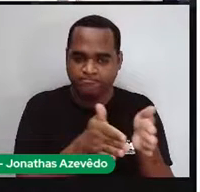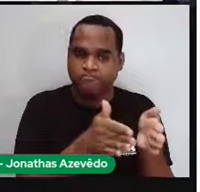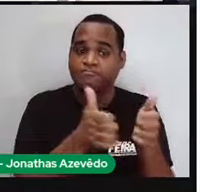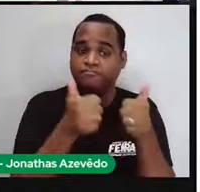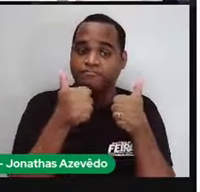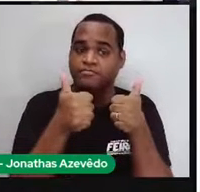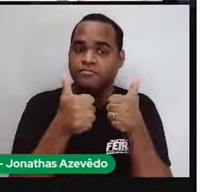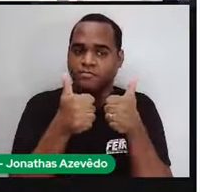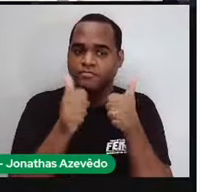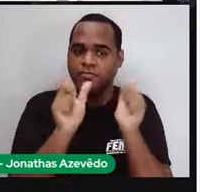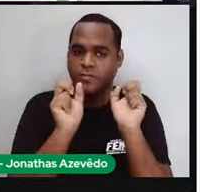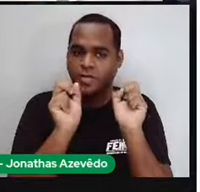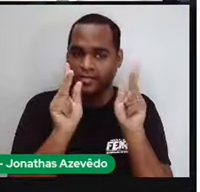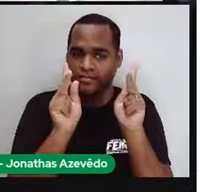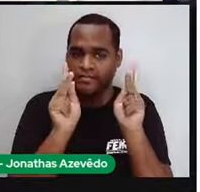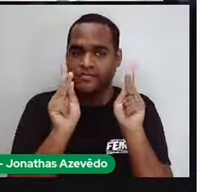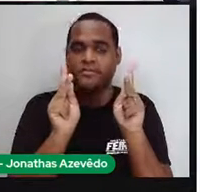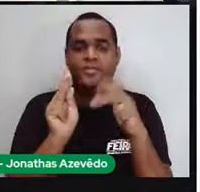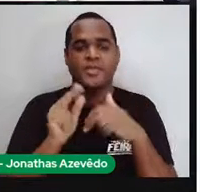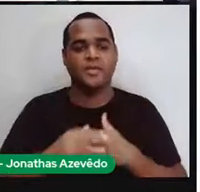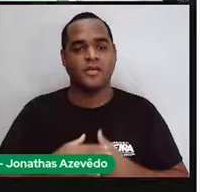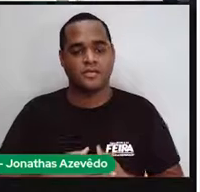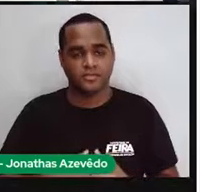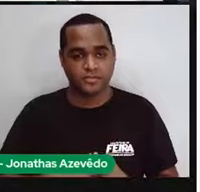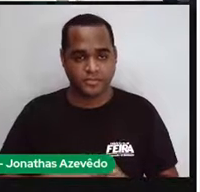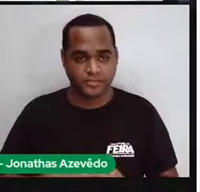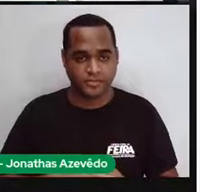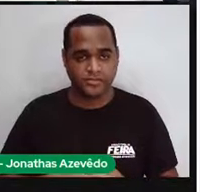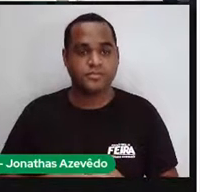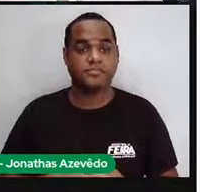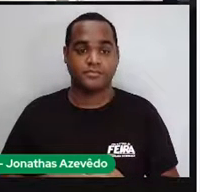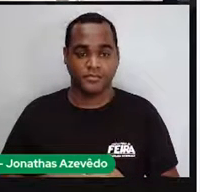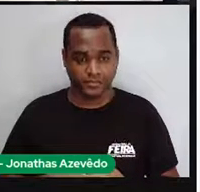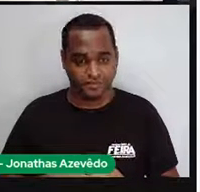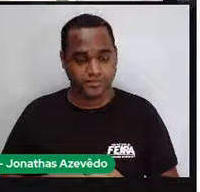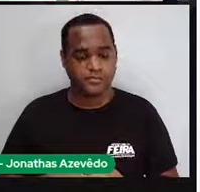Prontinho um Oi ó